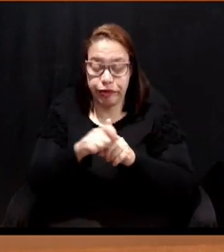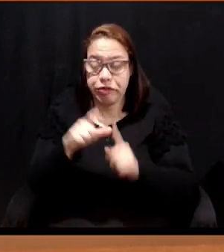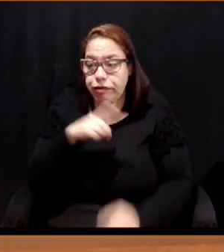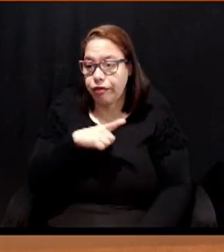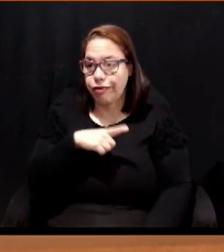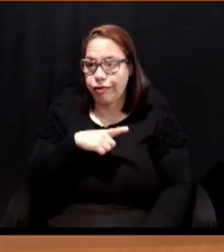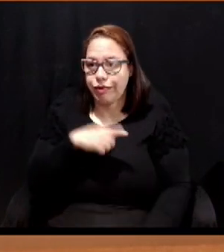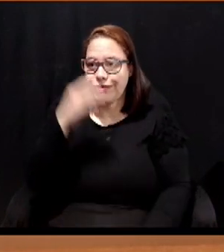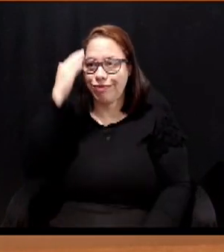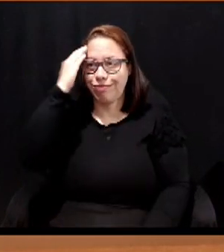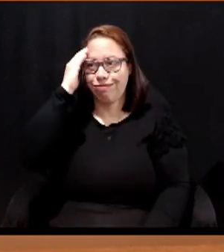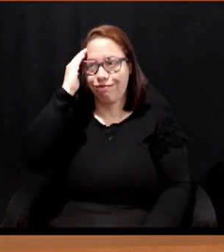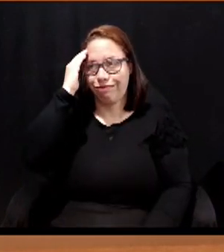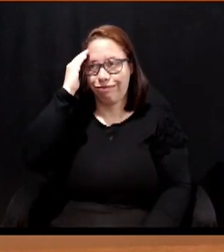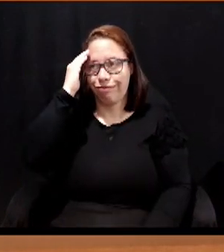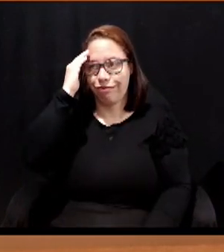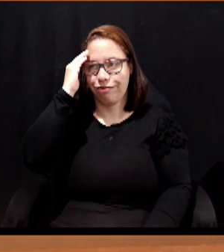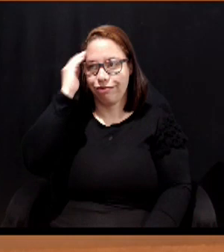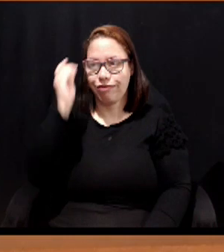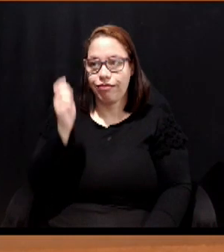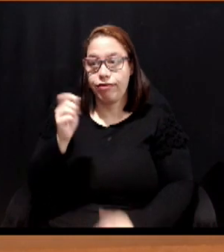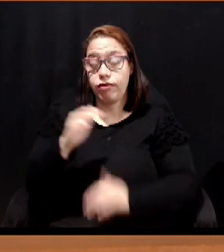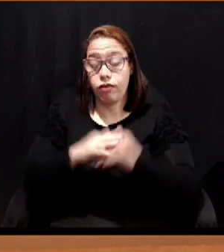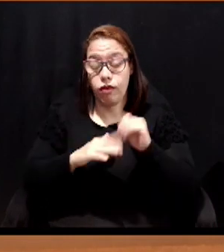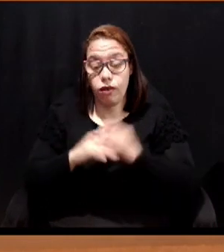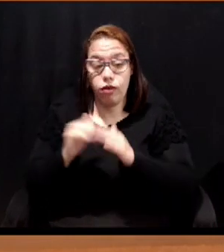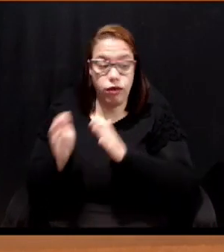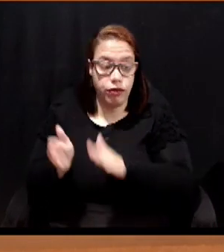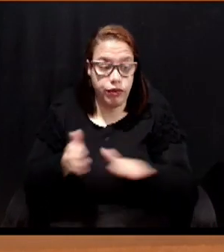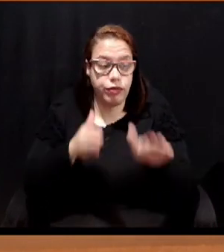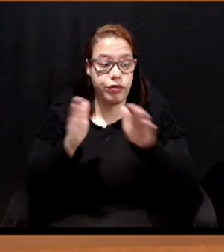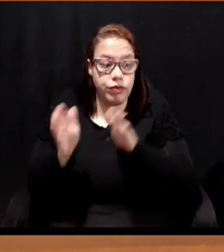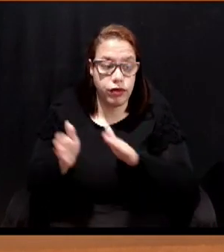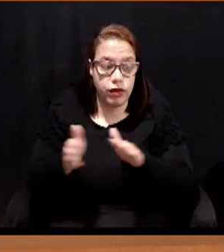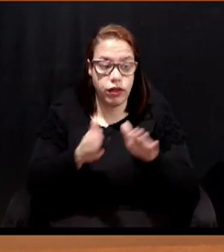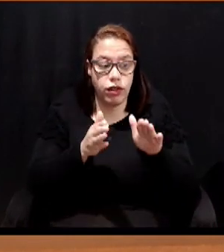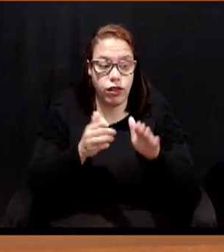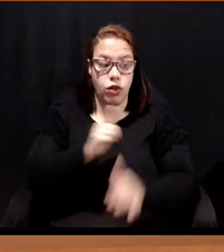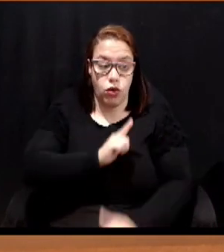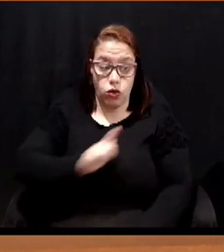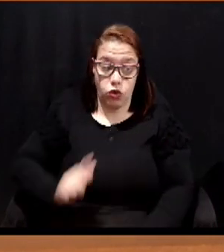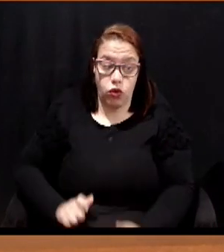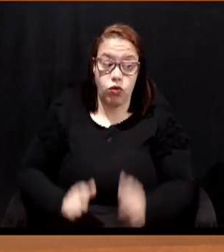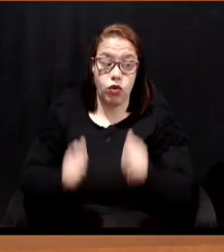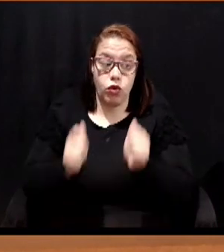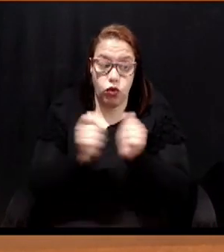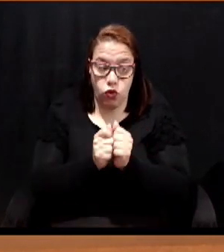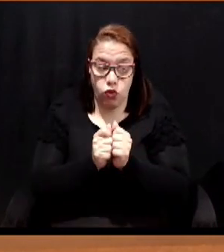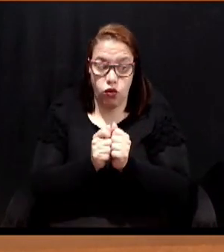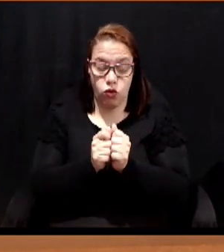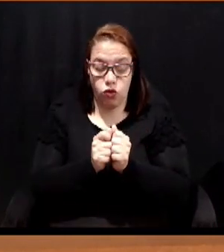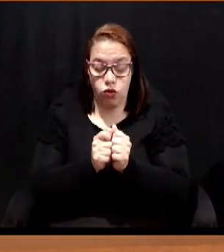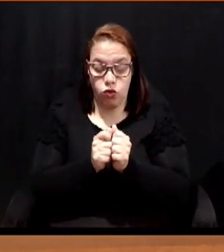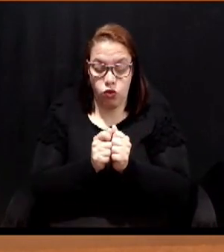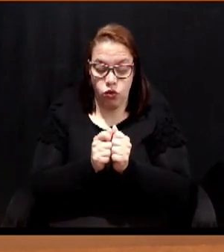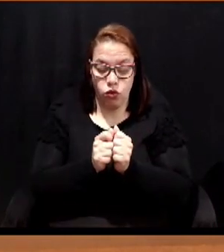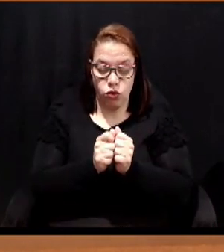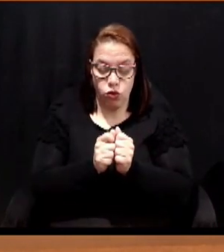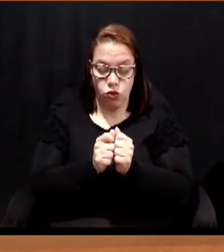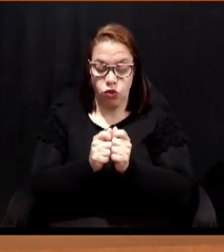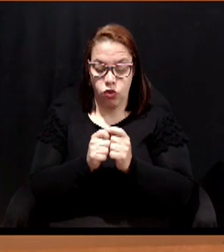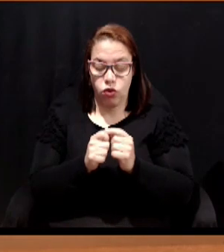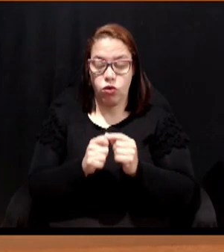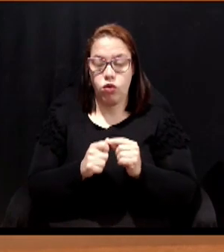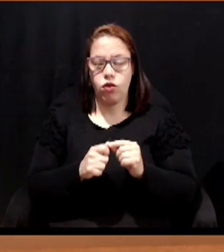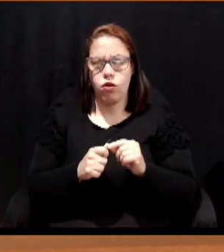entendimento do setor produtivo com os governos, né? Eu diria que a Câmara